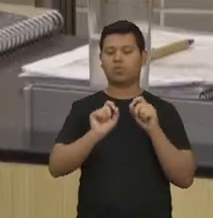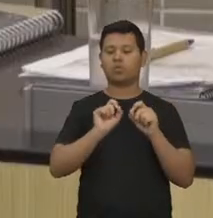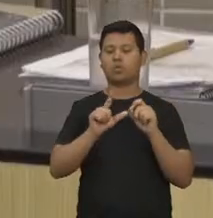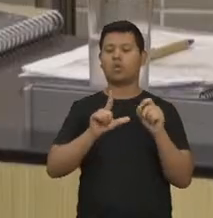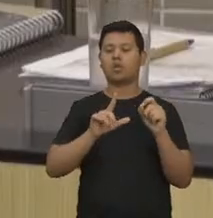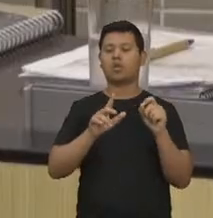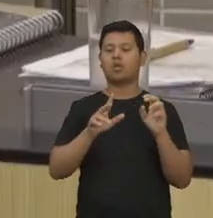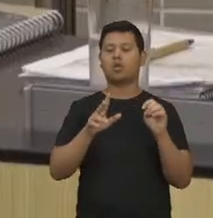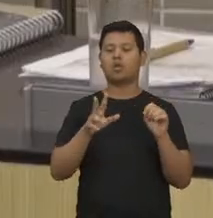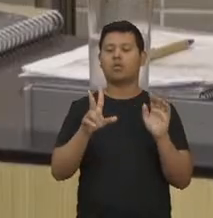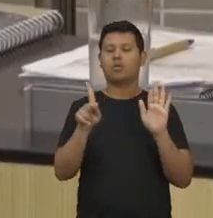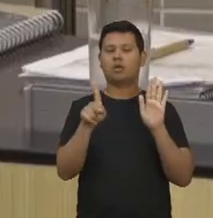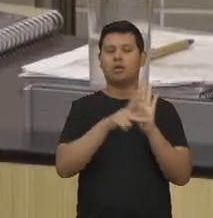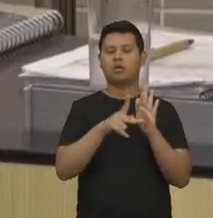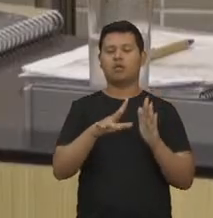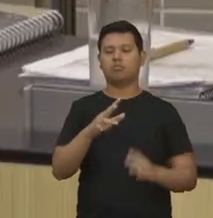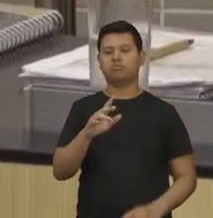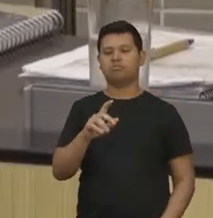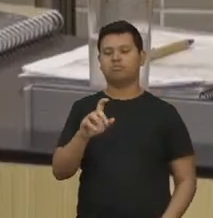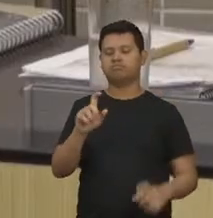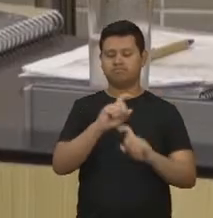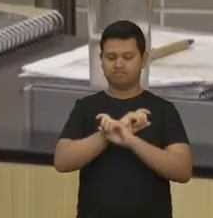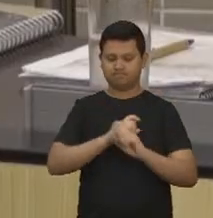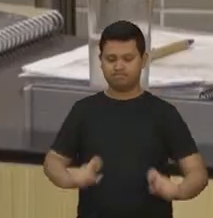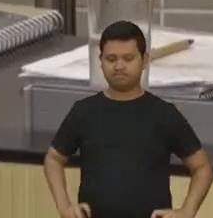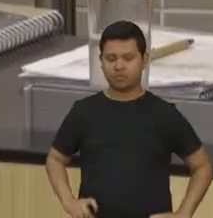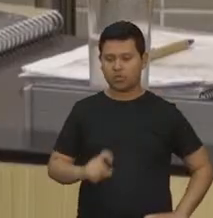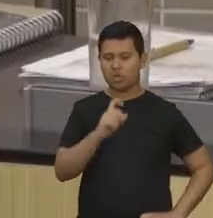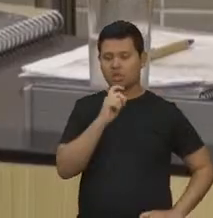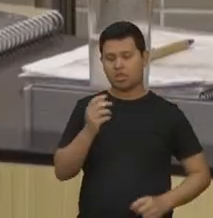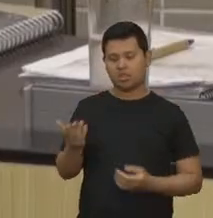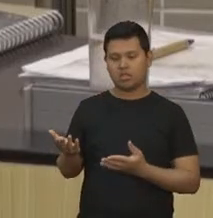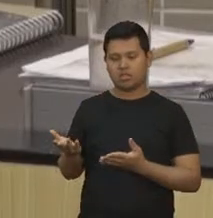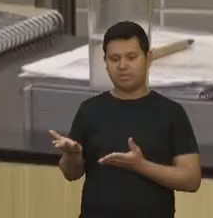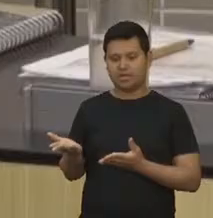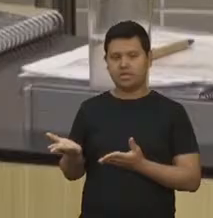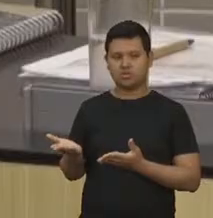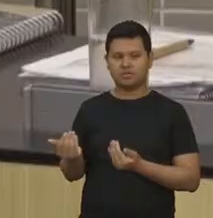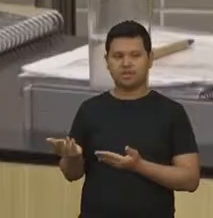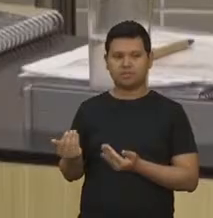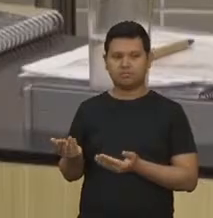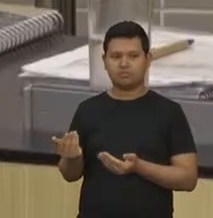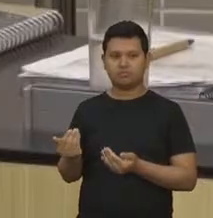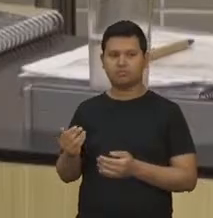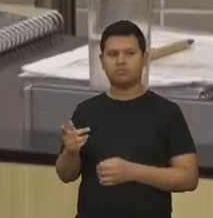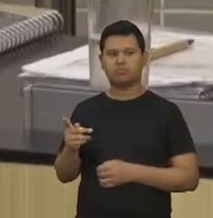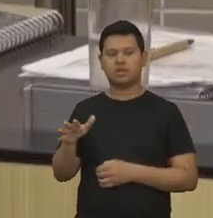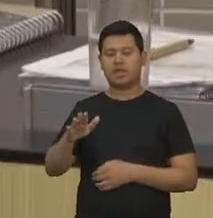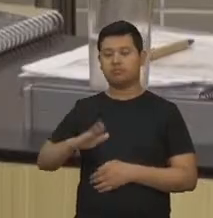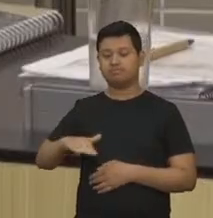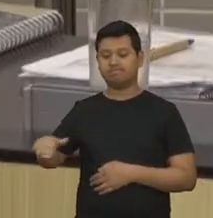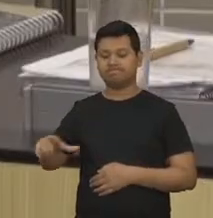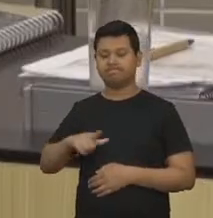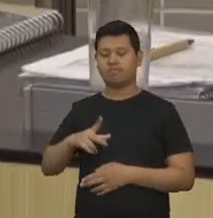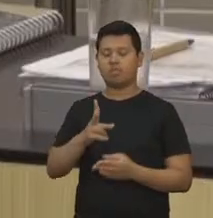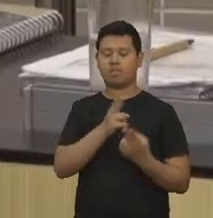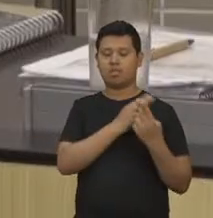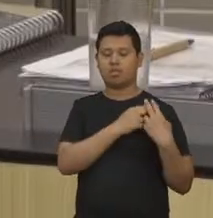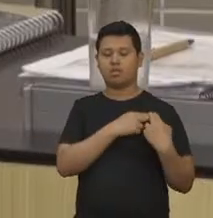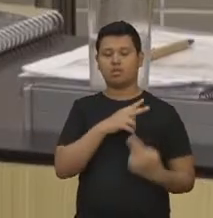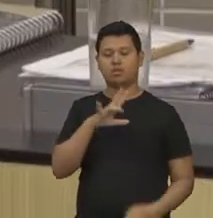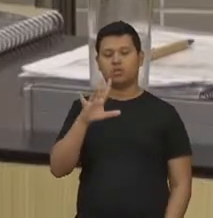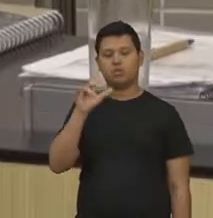Institui o programa Agente de Trânsito Mirim no município de Jacareí. Autoria, vereador Jean Araújo.